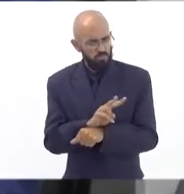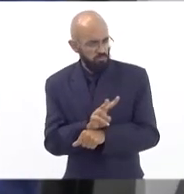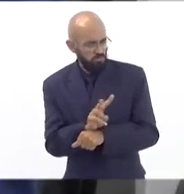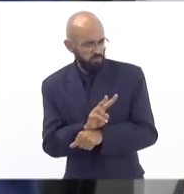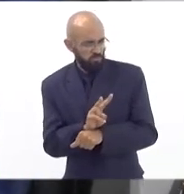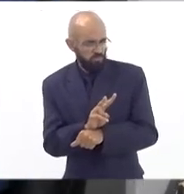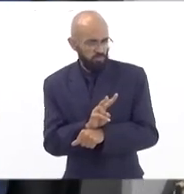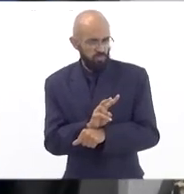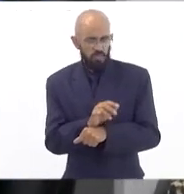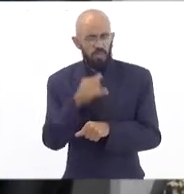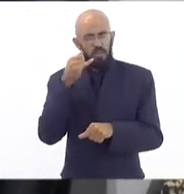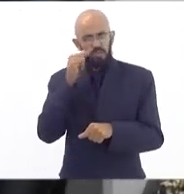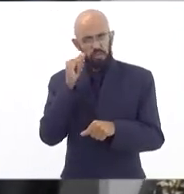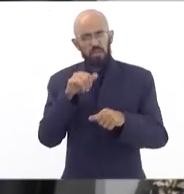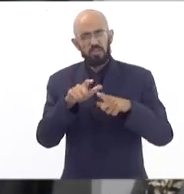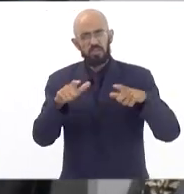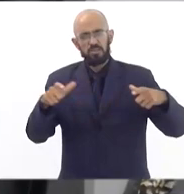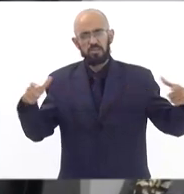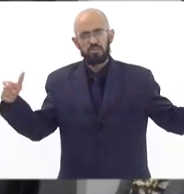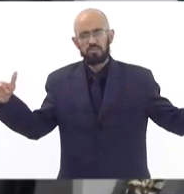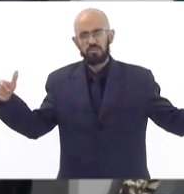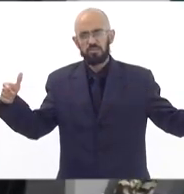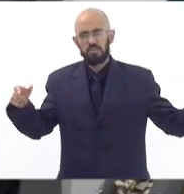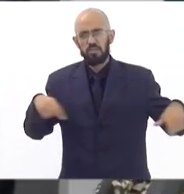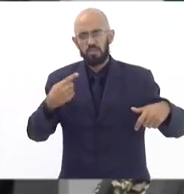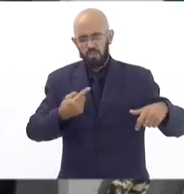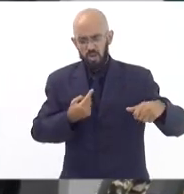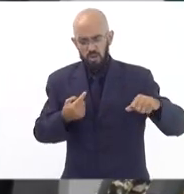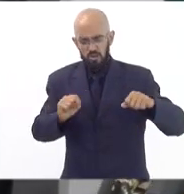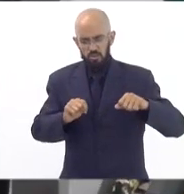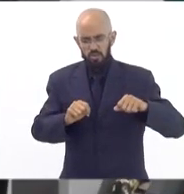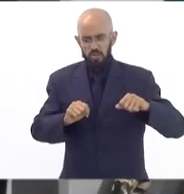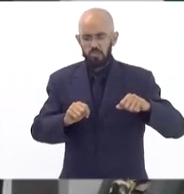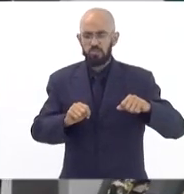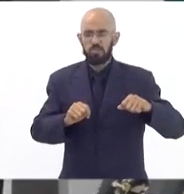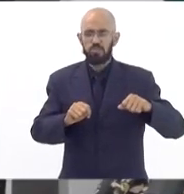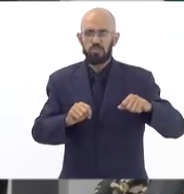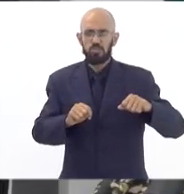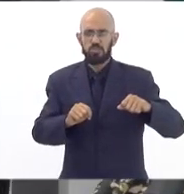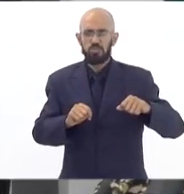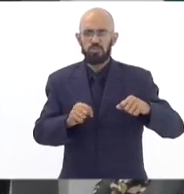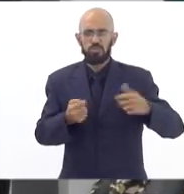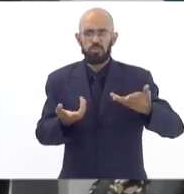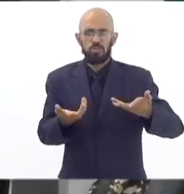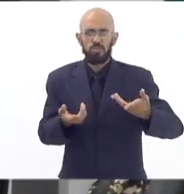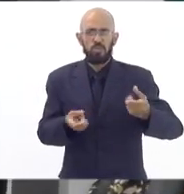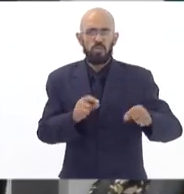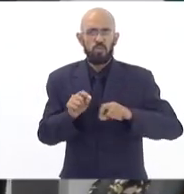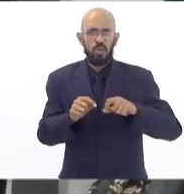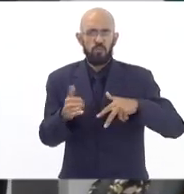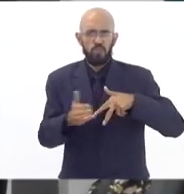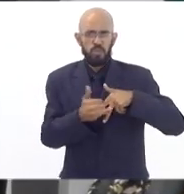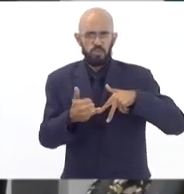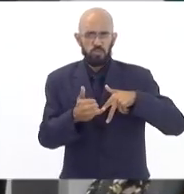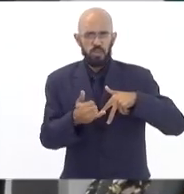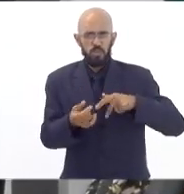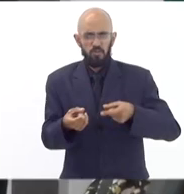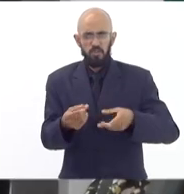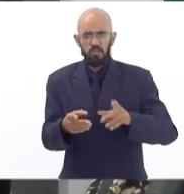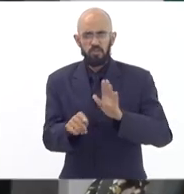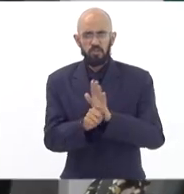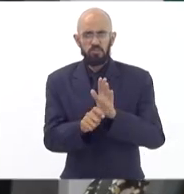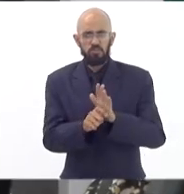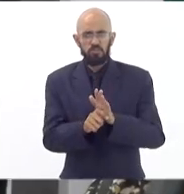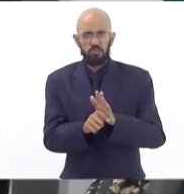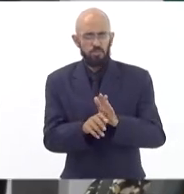então nós somos Reféns do tráfico eu fiz Olha só nossa fé em você pedir um negócio meu amigo deputada de alguma coisa que